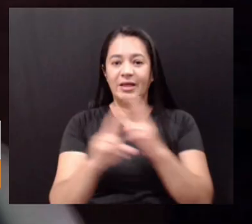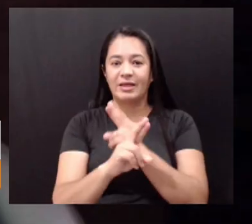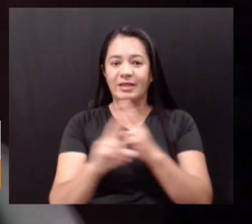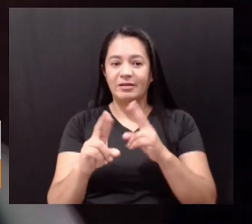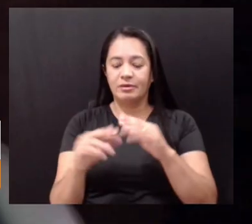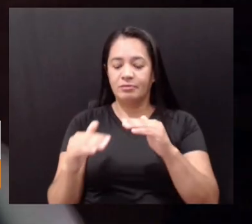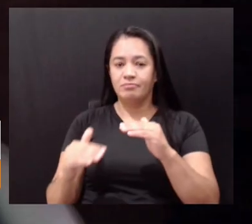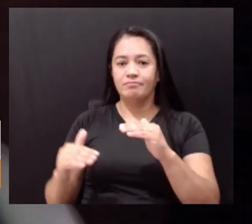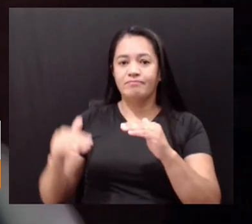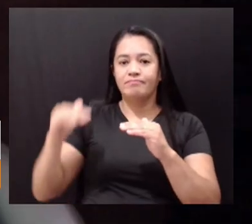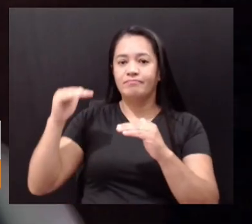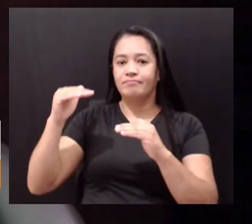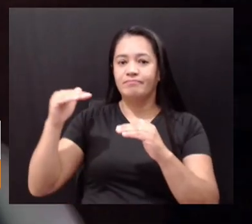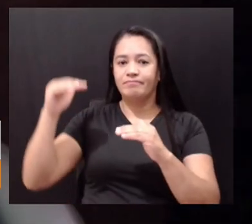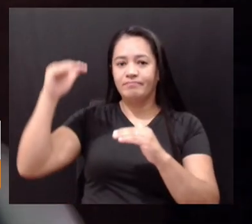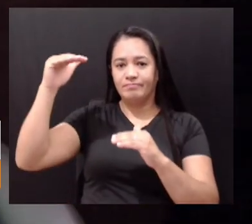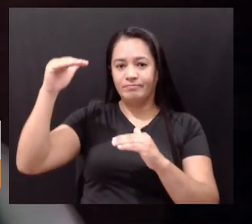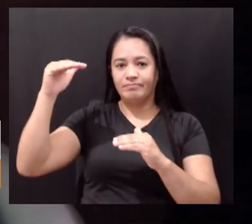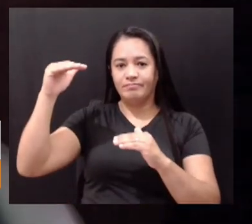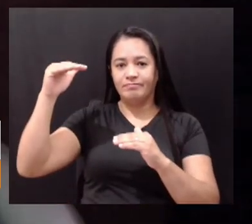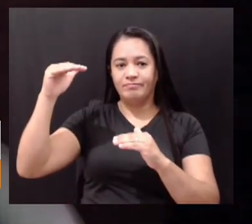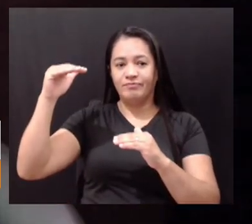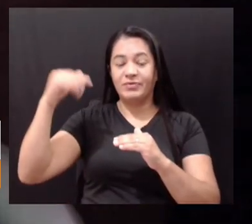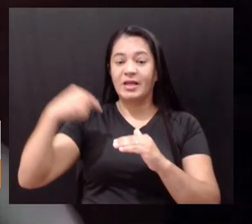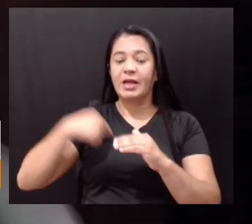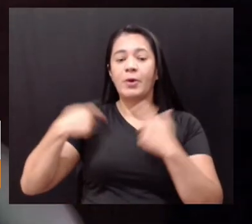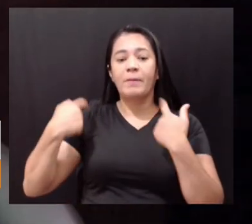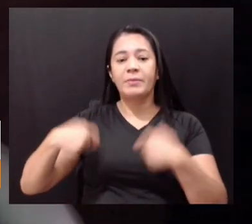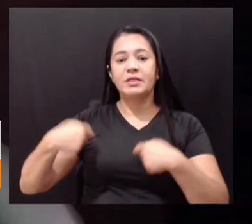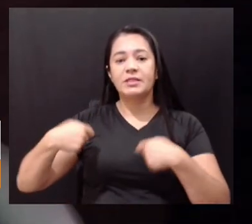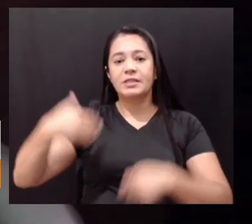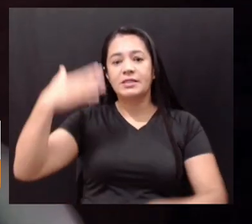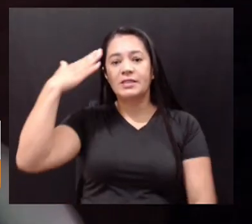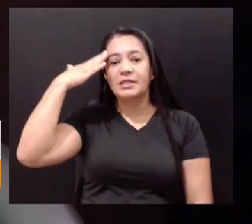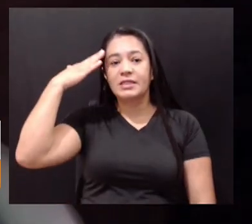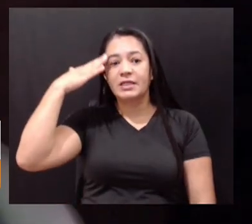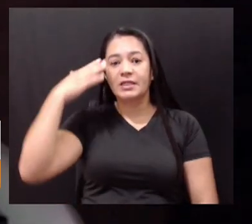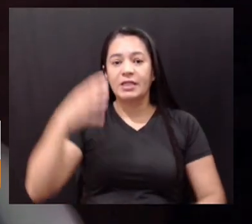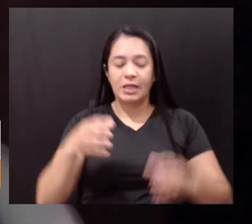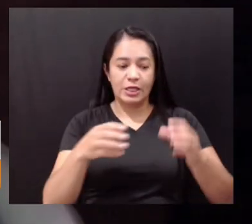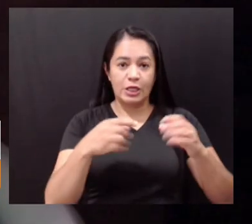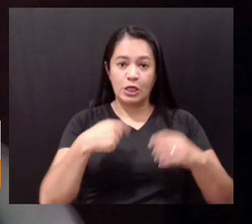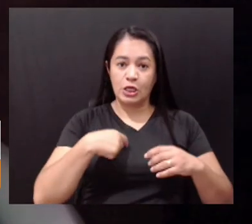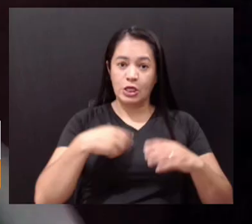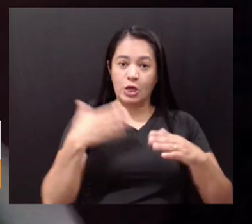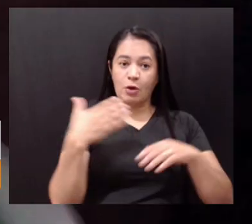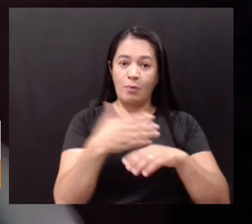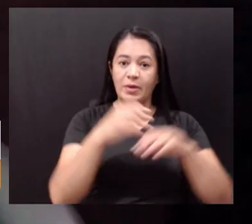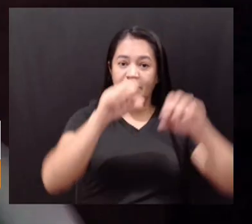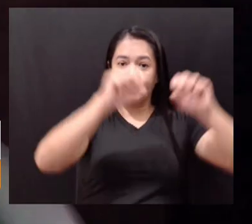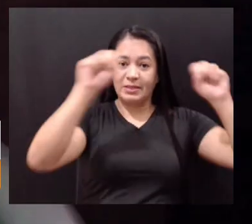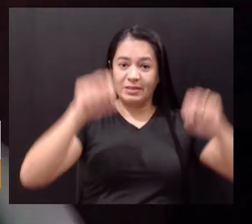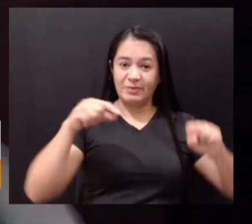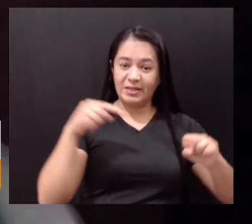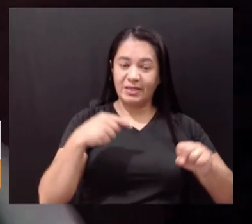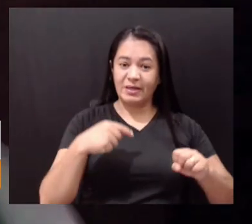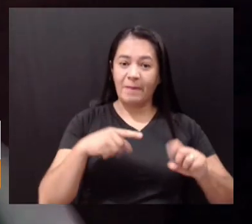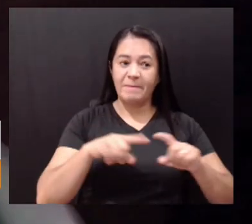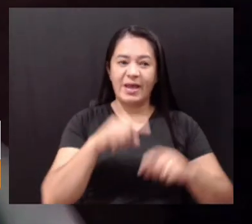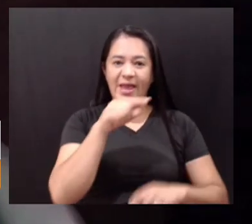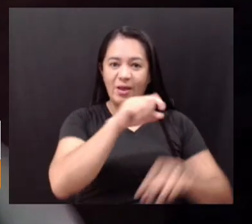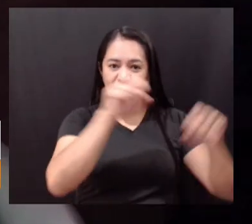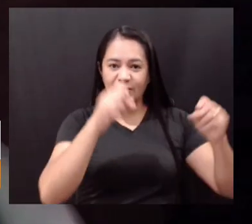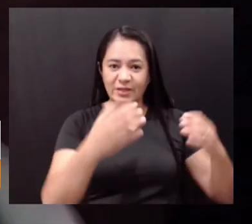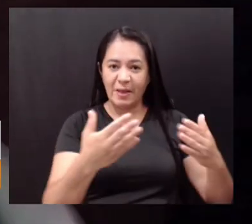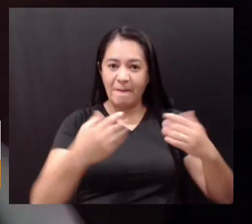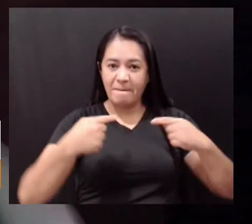Então, eu preciso entender que eu faço parte de um ecossistema e não que o ecossistema faz parte do meu trabalho, do meu dia a dia, e que eu